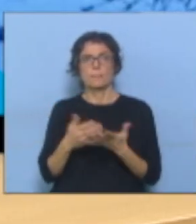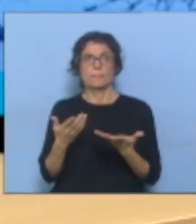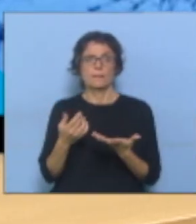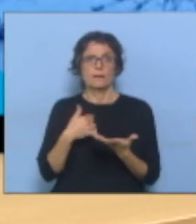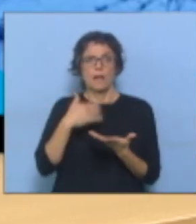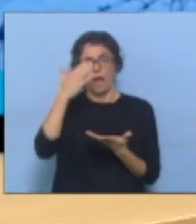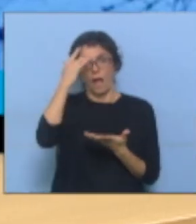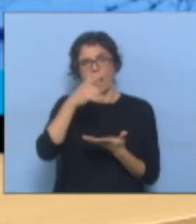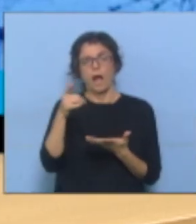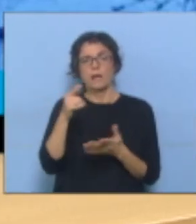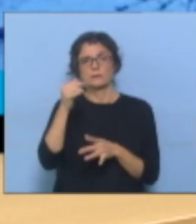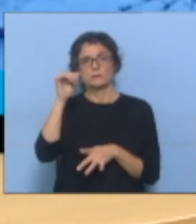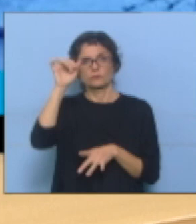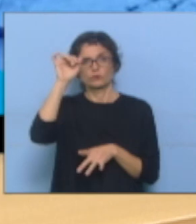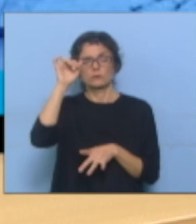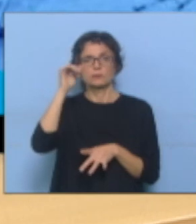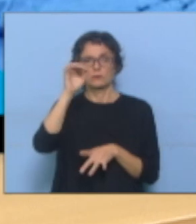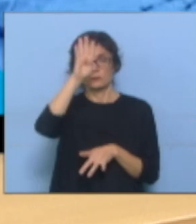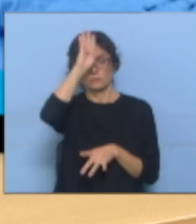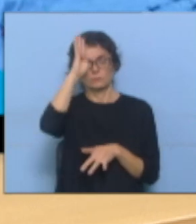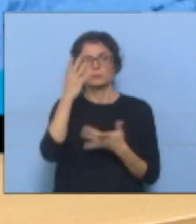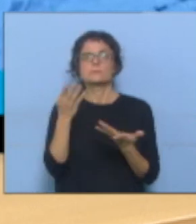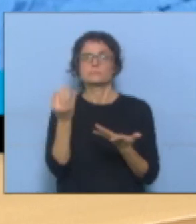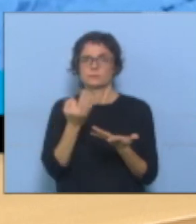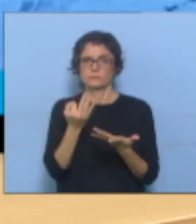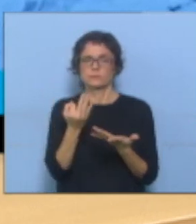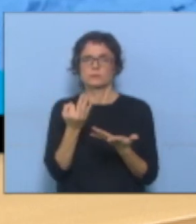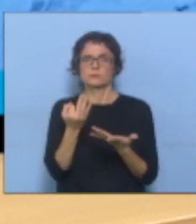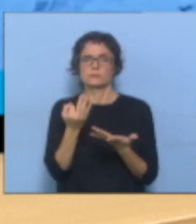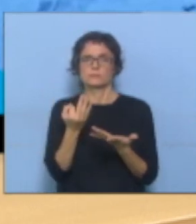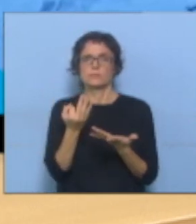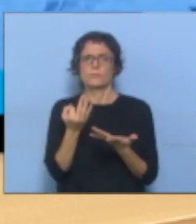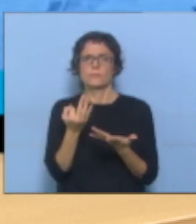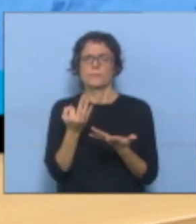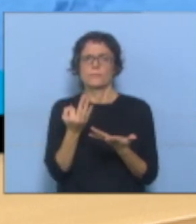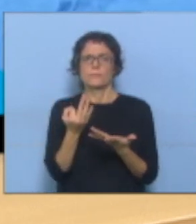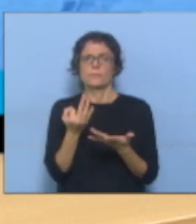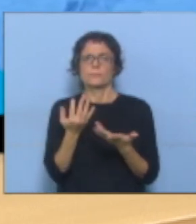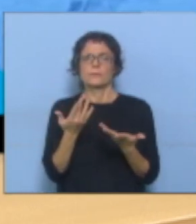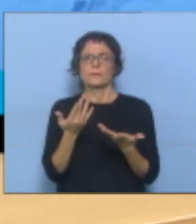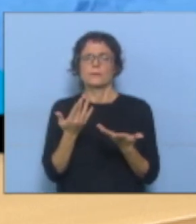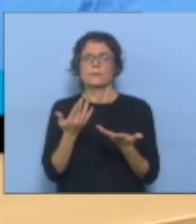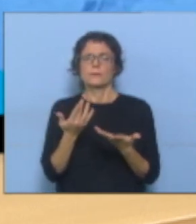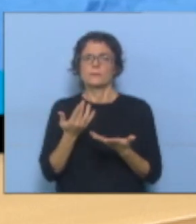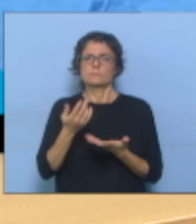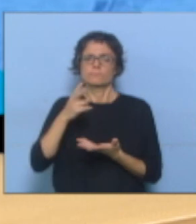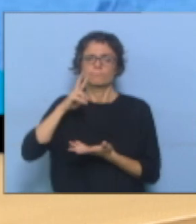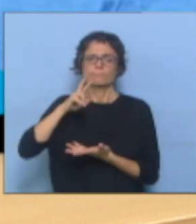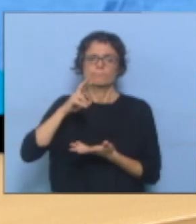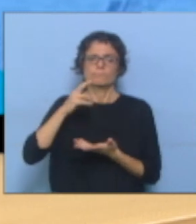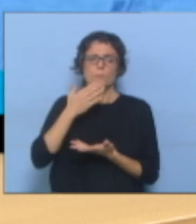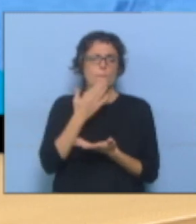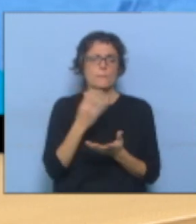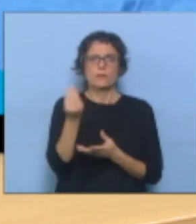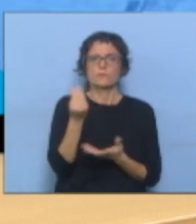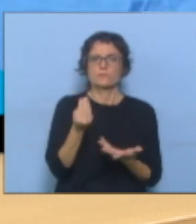buscará testemunhos, obviamente, buscará mudanças de vida, mudanças de atitude, mas buscará que estejam no mundo com modelos novos